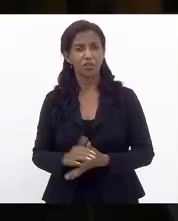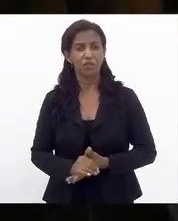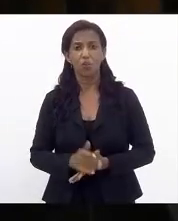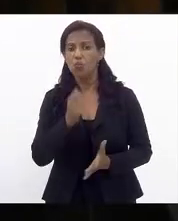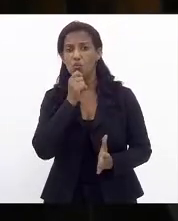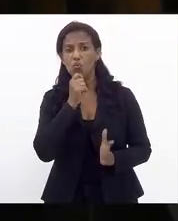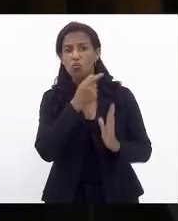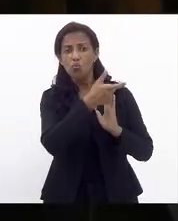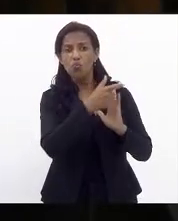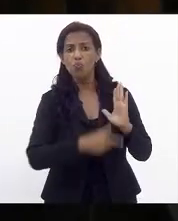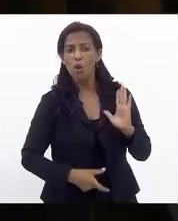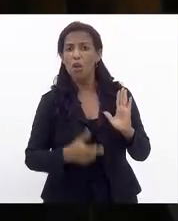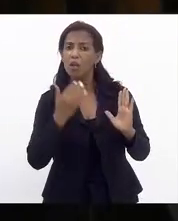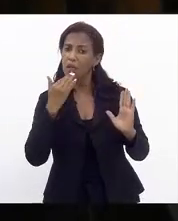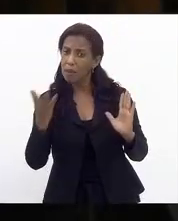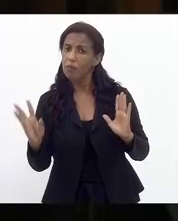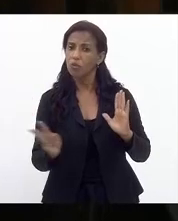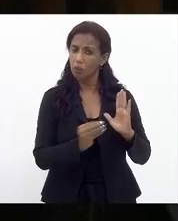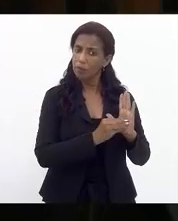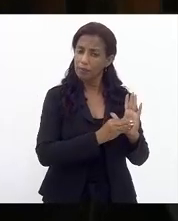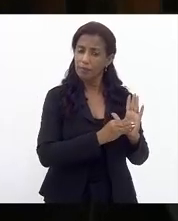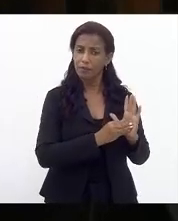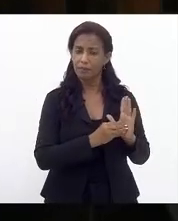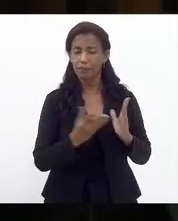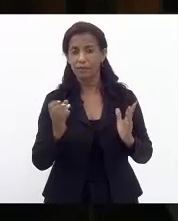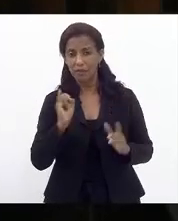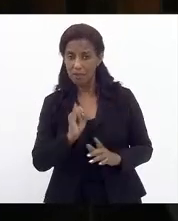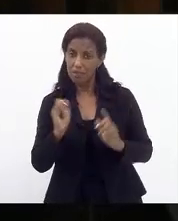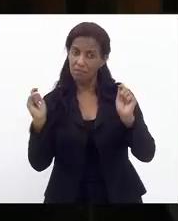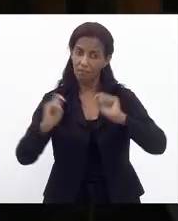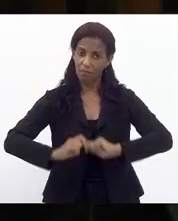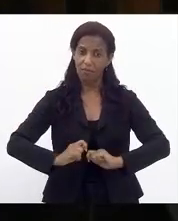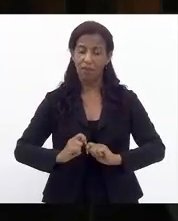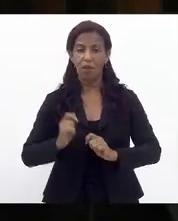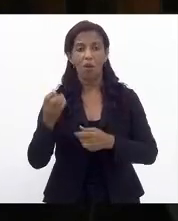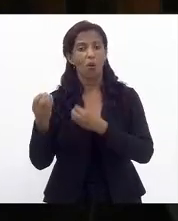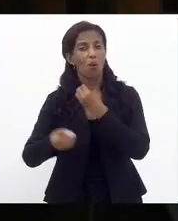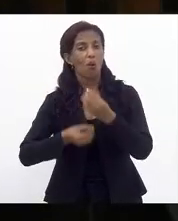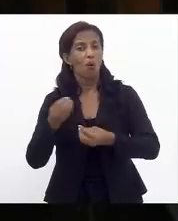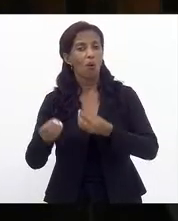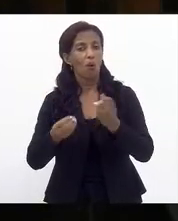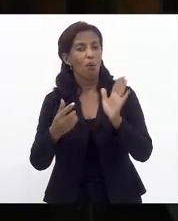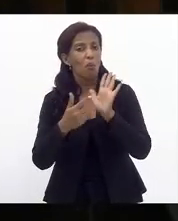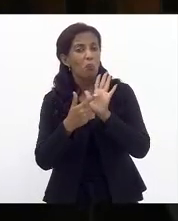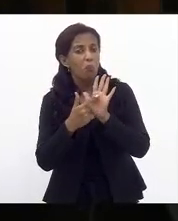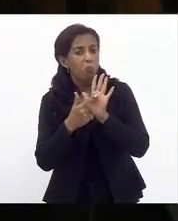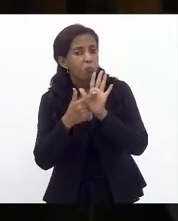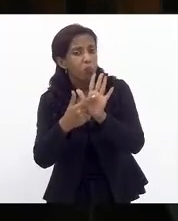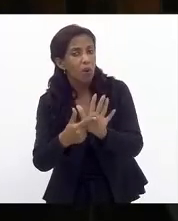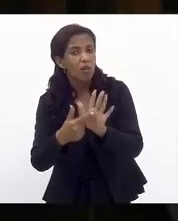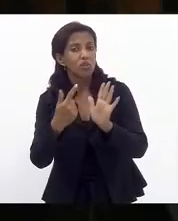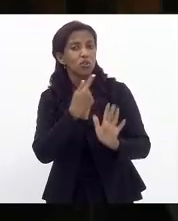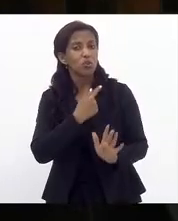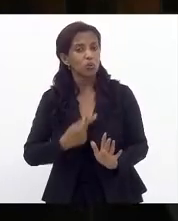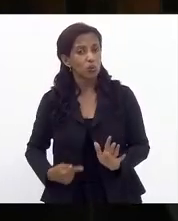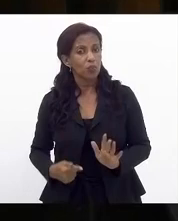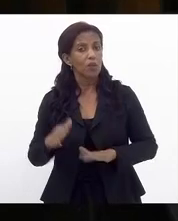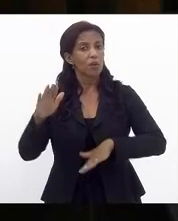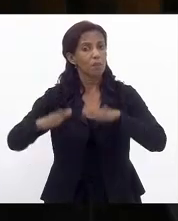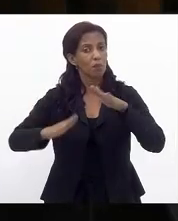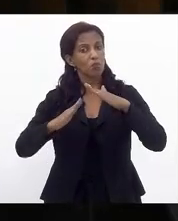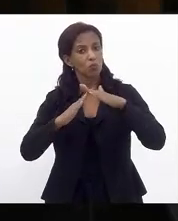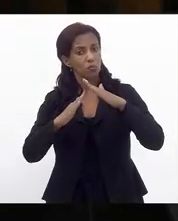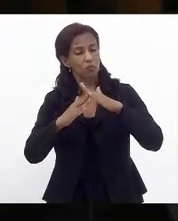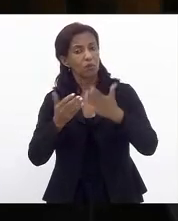não aparece aqui queria sugerir que se fosse considerado o deputado nas práticas como como a sinalização D e apesar do